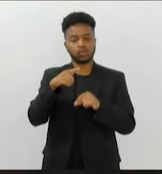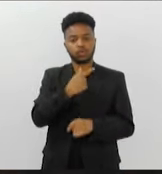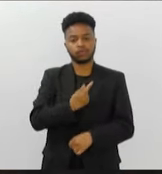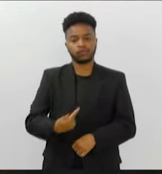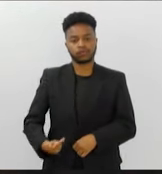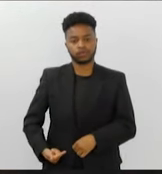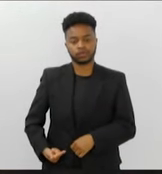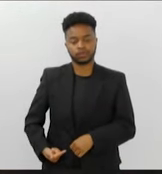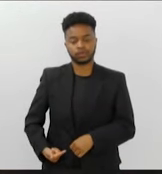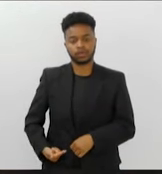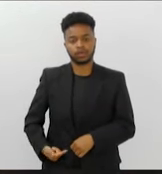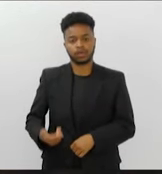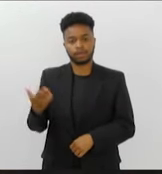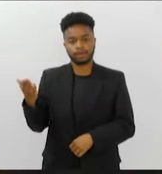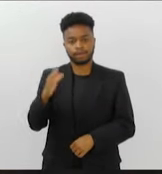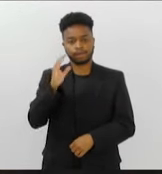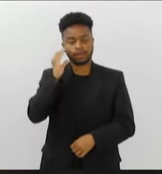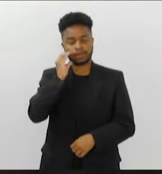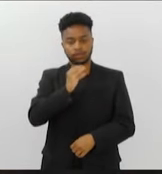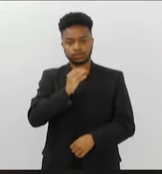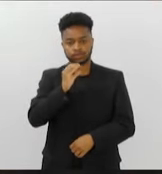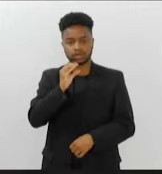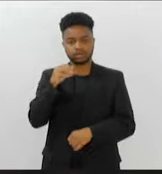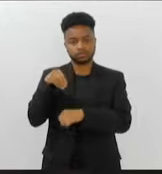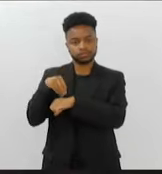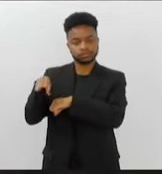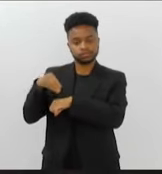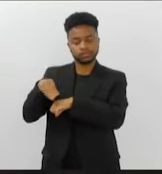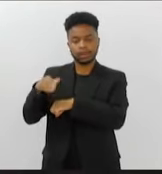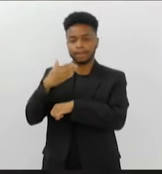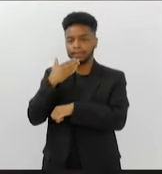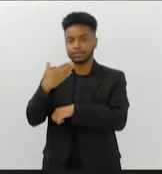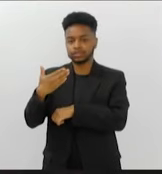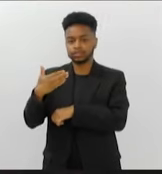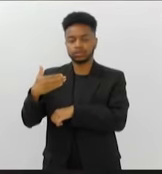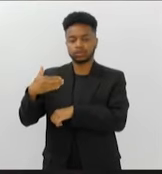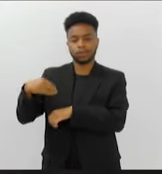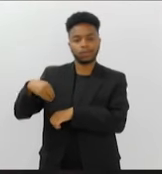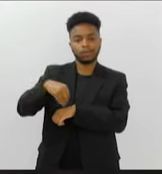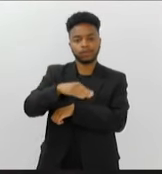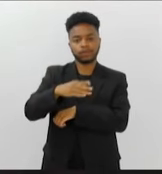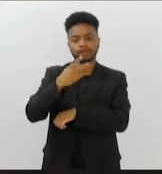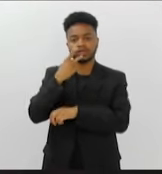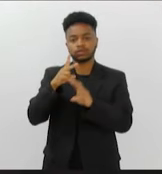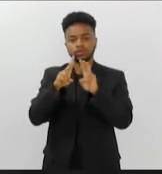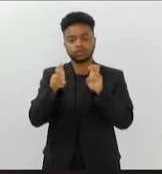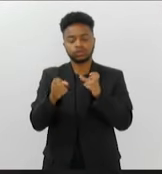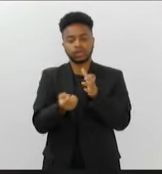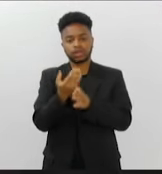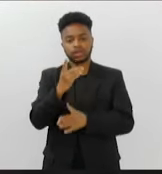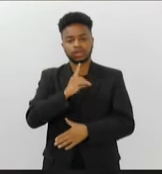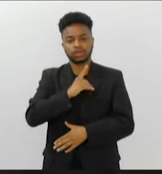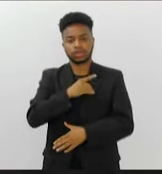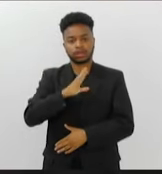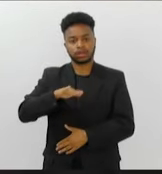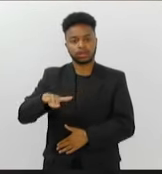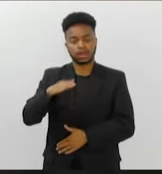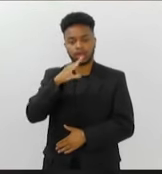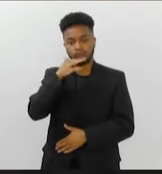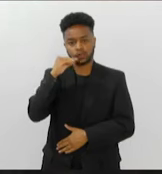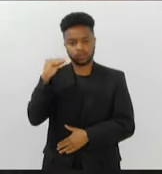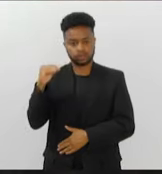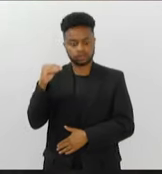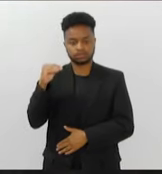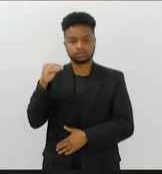do Estado do Rio de Janeiro, o senhor Cláudio Castro, o envio de mensagem dispondo sobre a criação de Delegacia da Criança e do